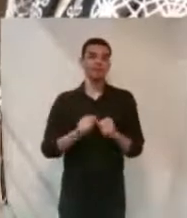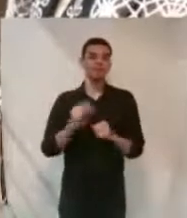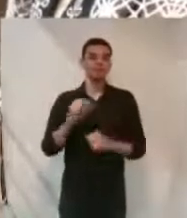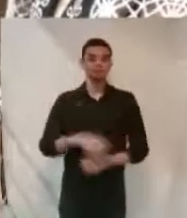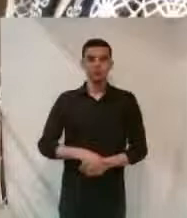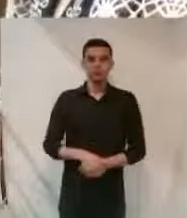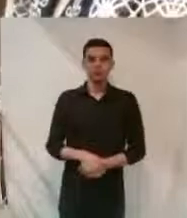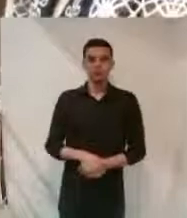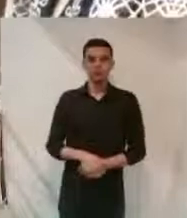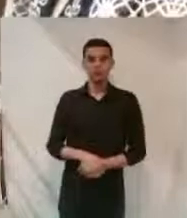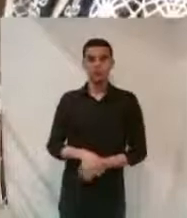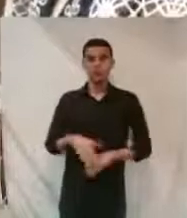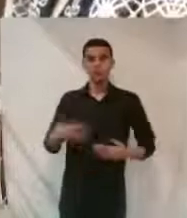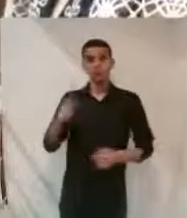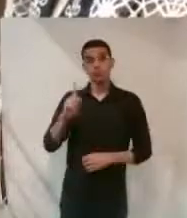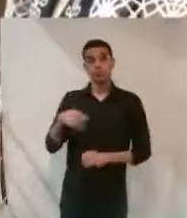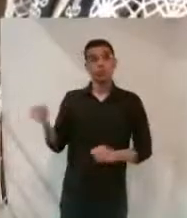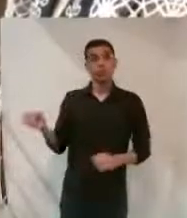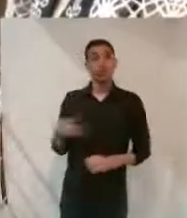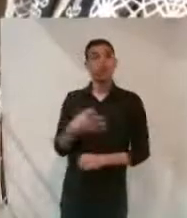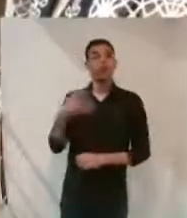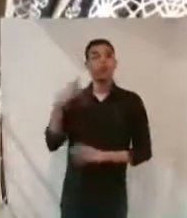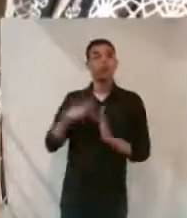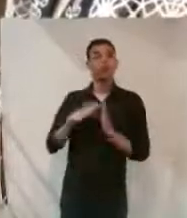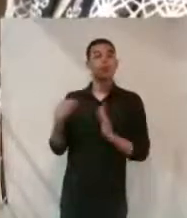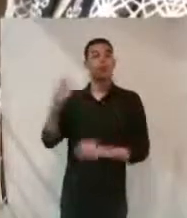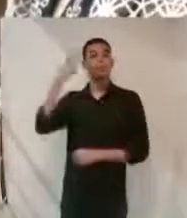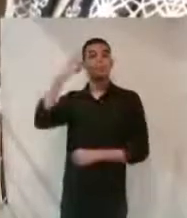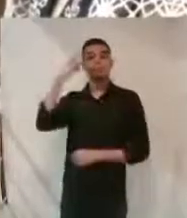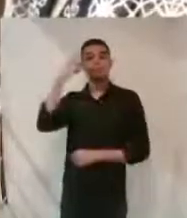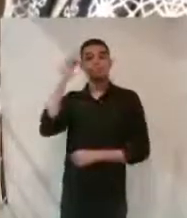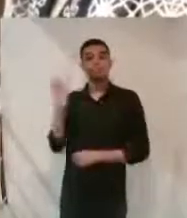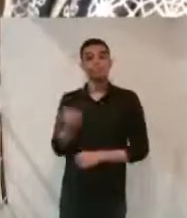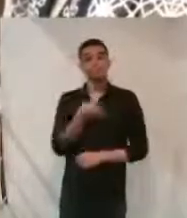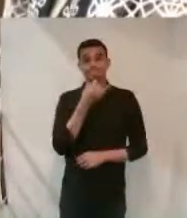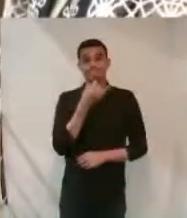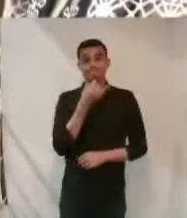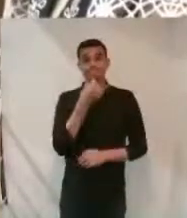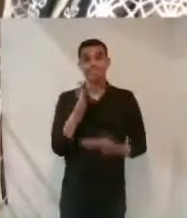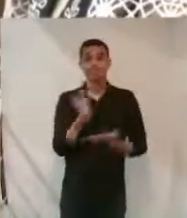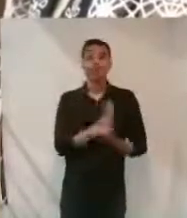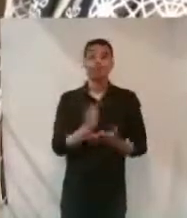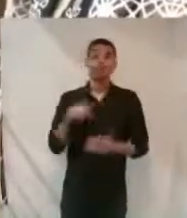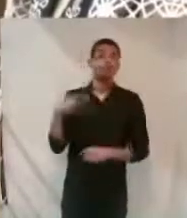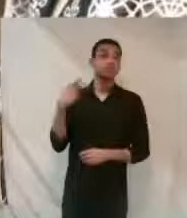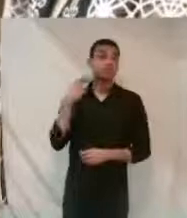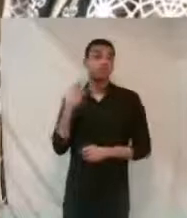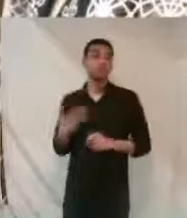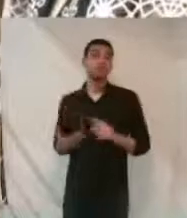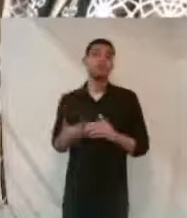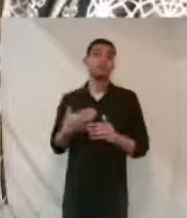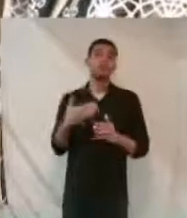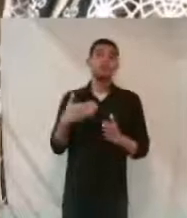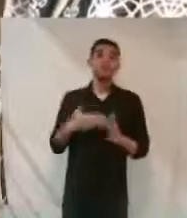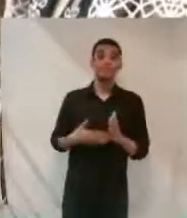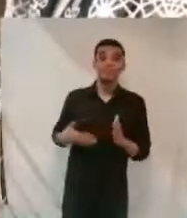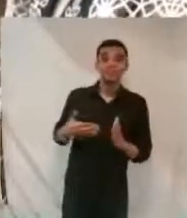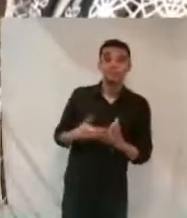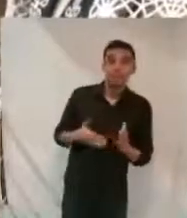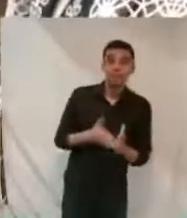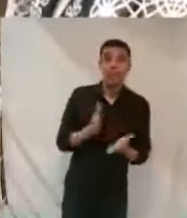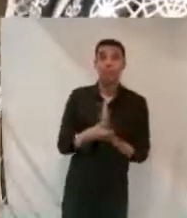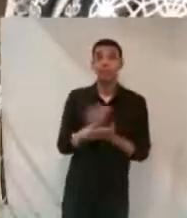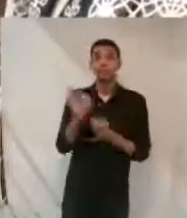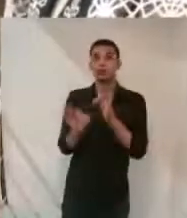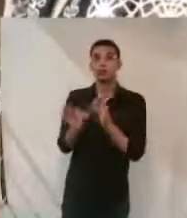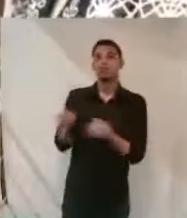paradigma, novo mindset. Infelizmente, há muita resistência dos promotores ainda, há muita resistência dos juízes